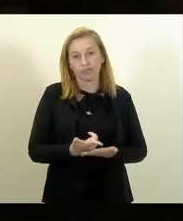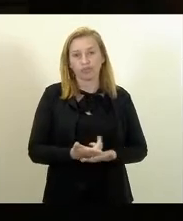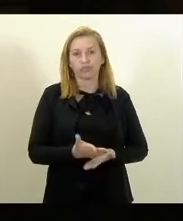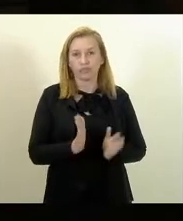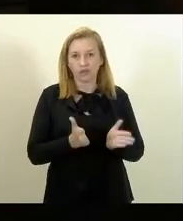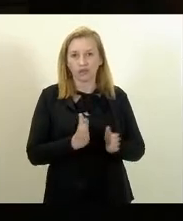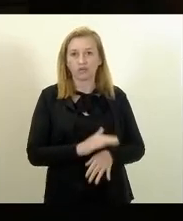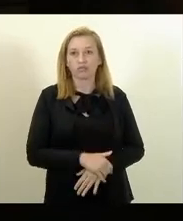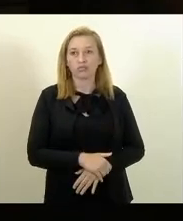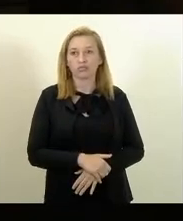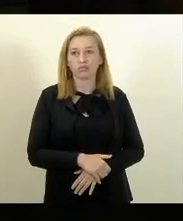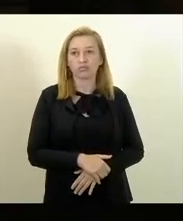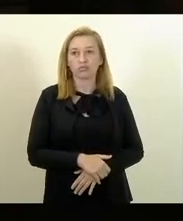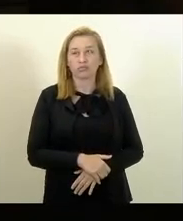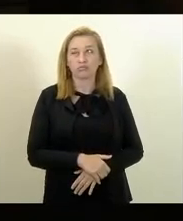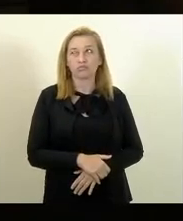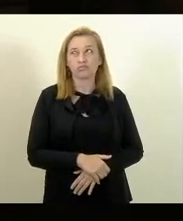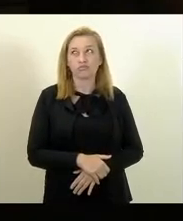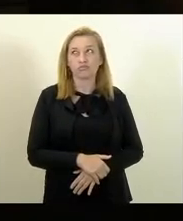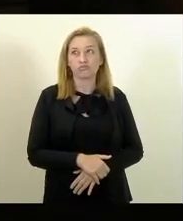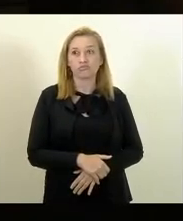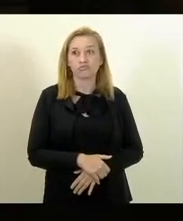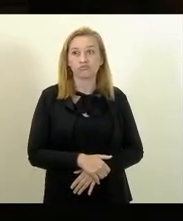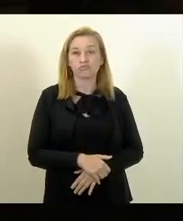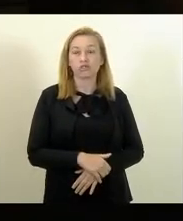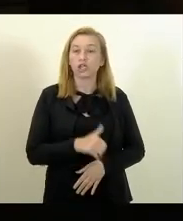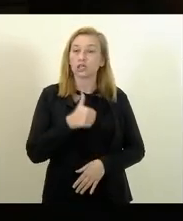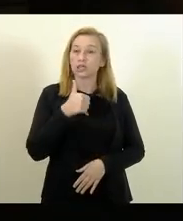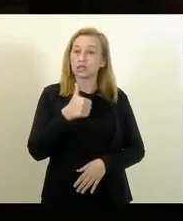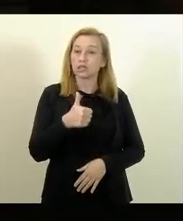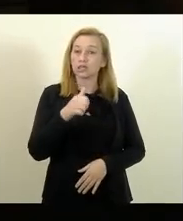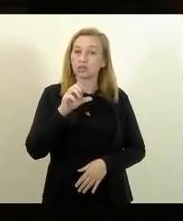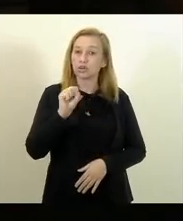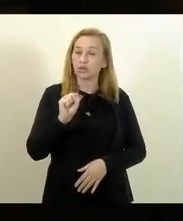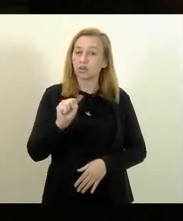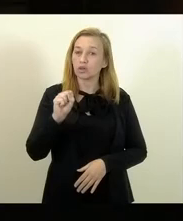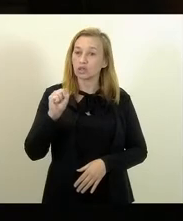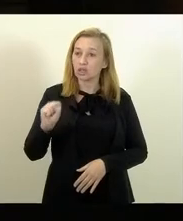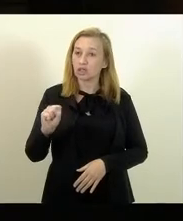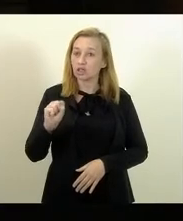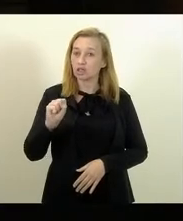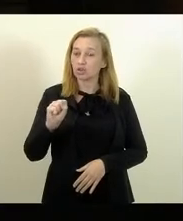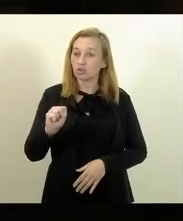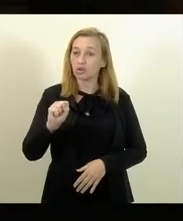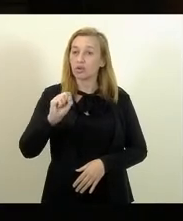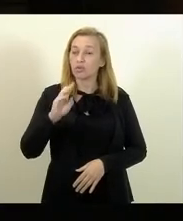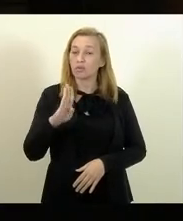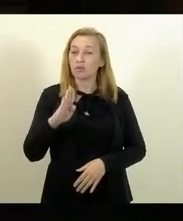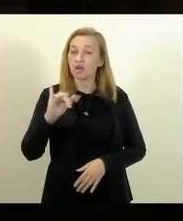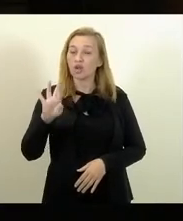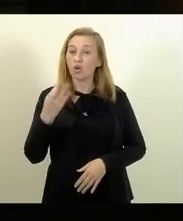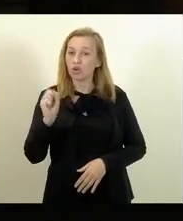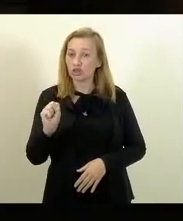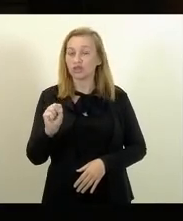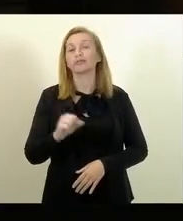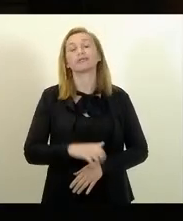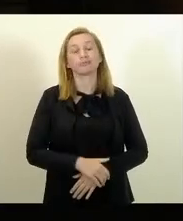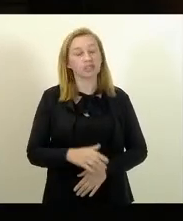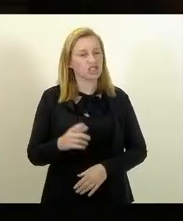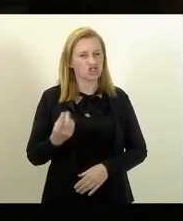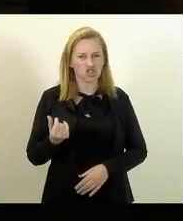atualmente está em cerca de 188 bilhões de reais. É muito dinheiro.